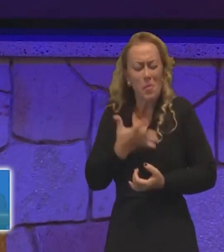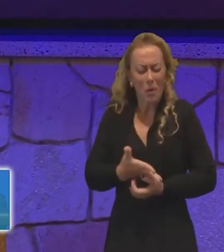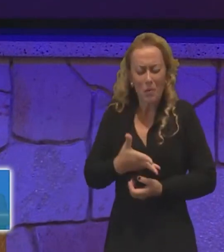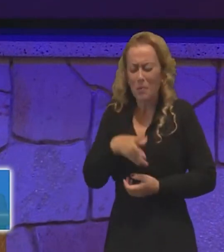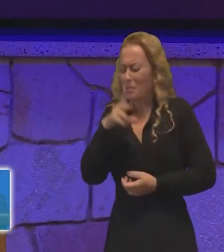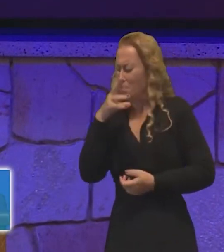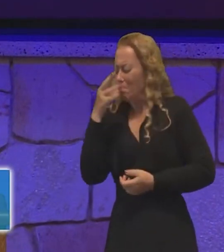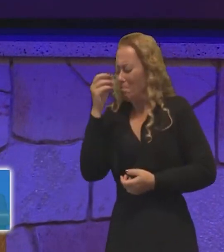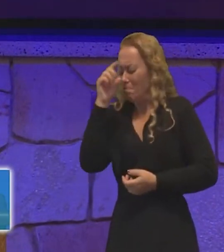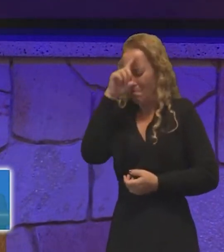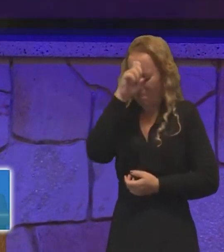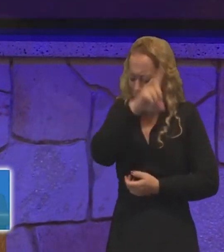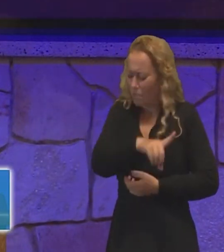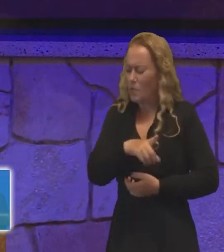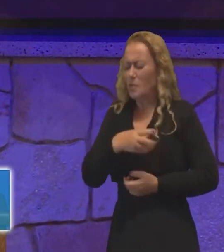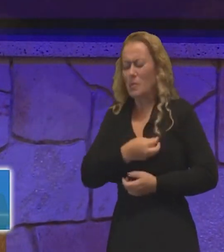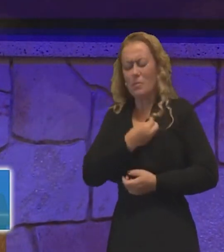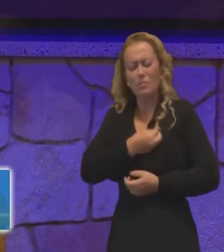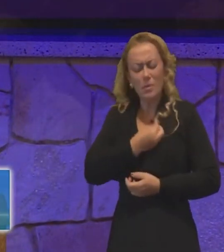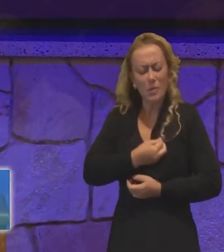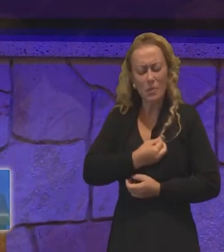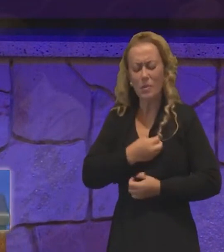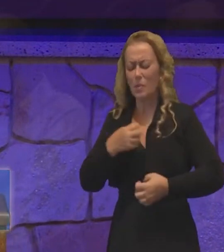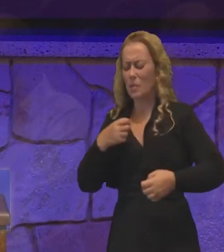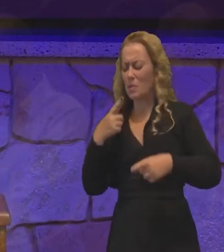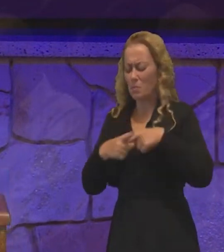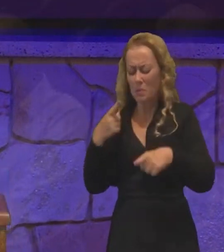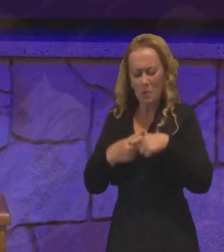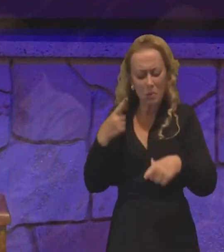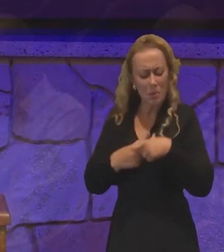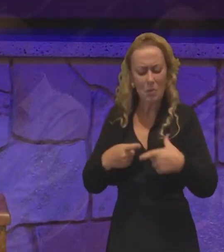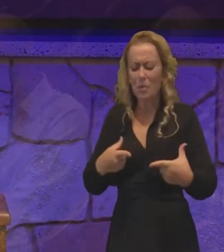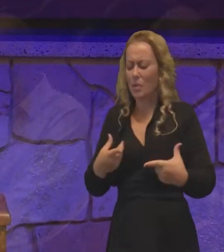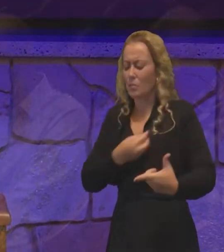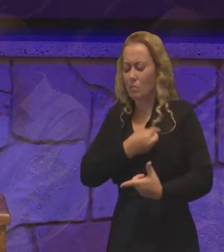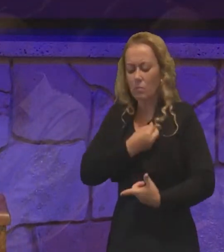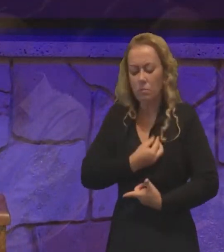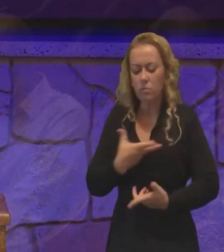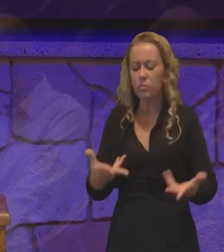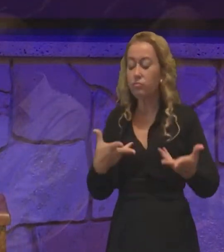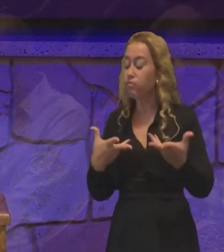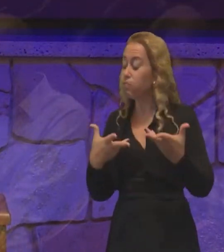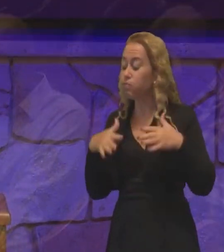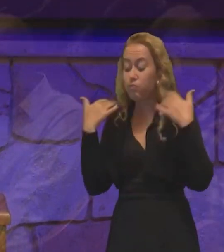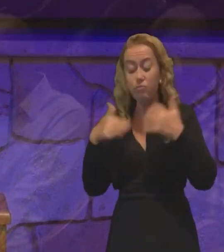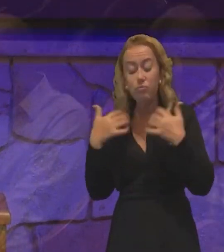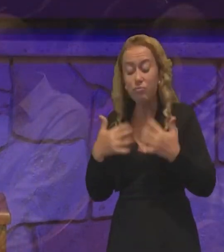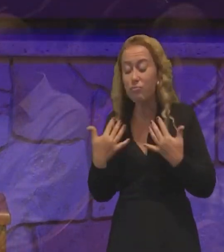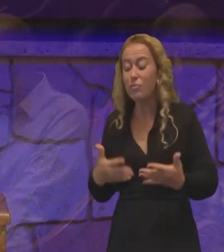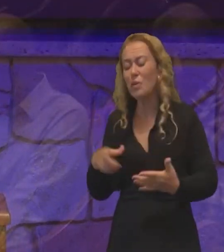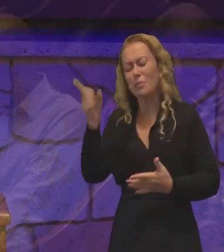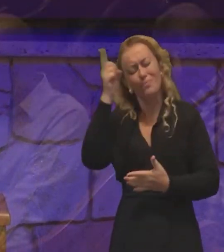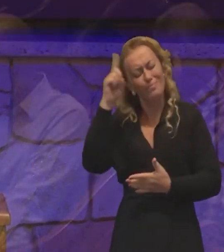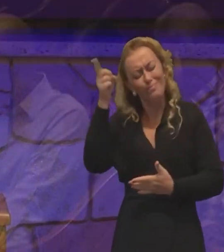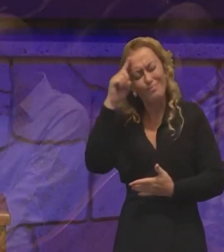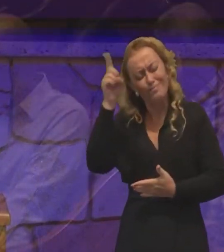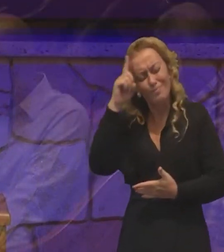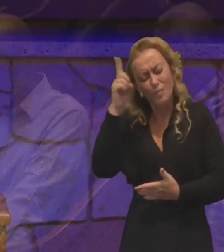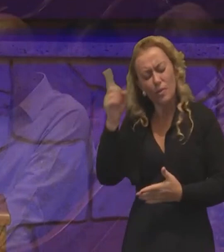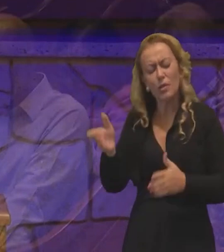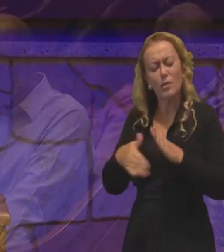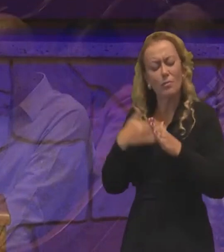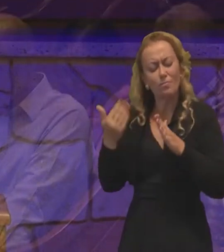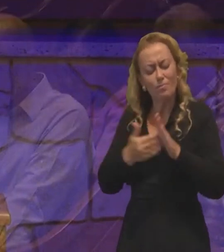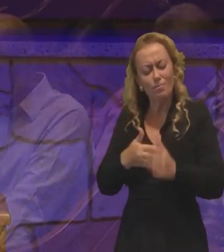lutas passamos, quantos problemas, percalços, ó Deus, que vivemos na nossa luta diária, Senhor. E nós